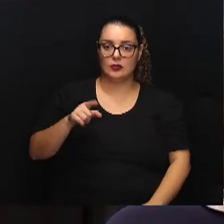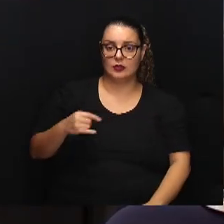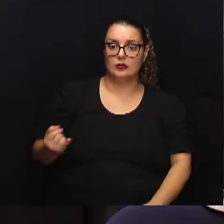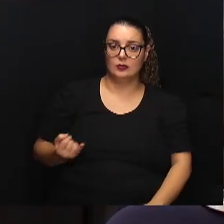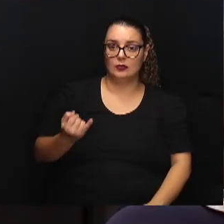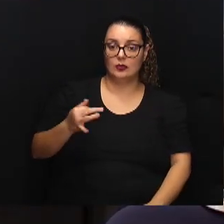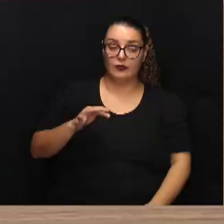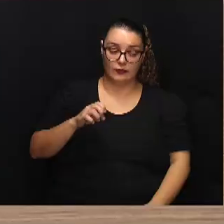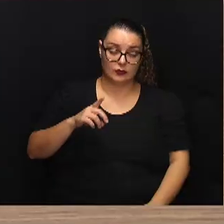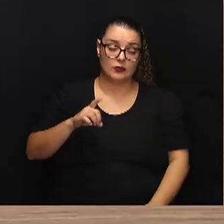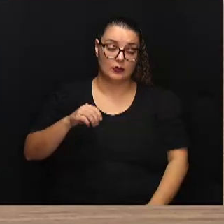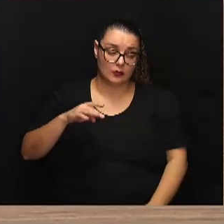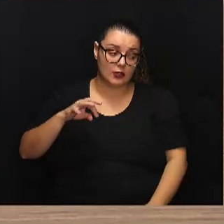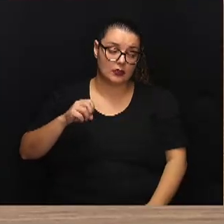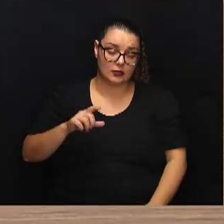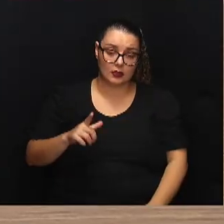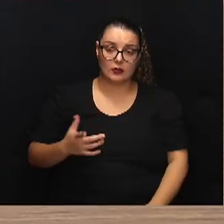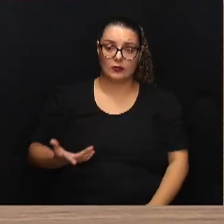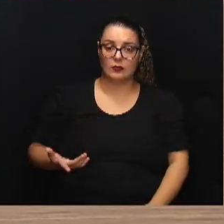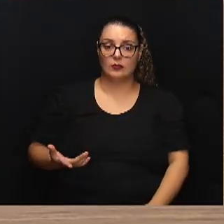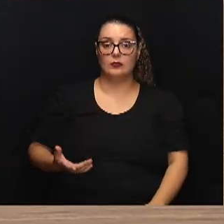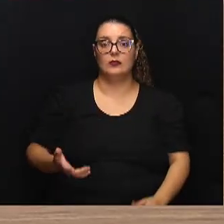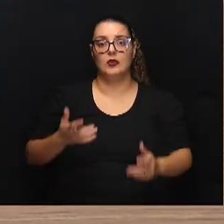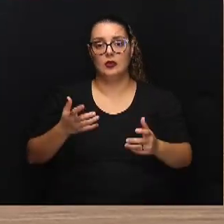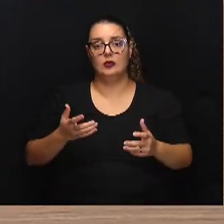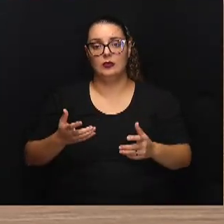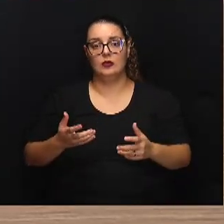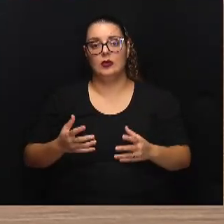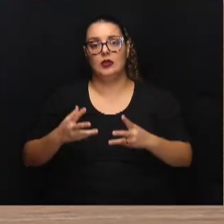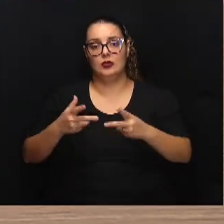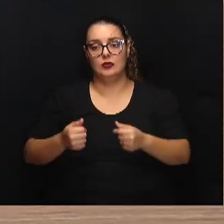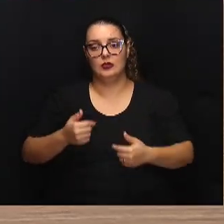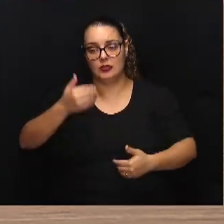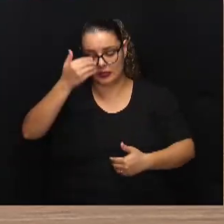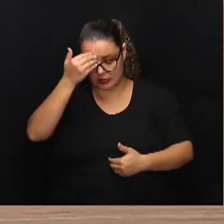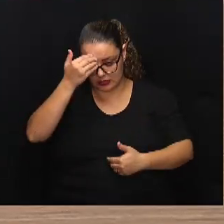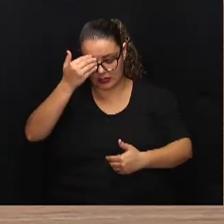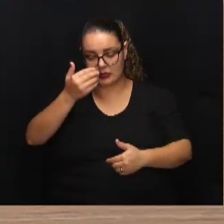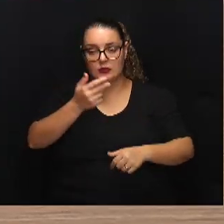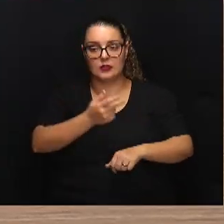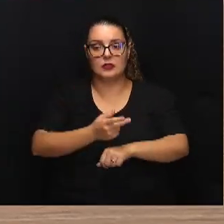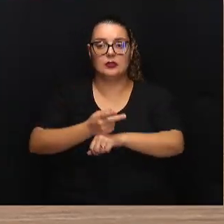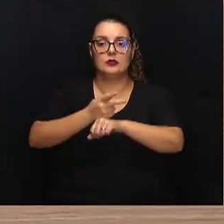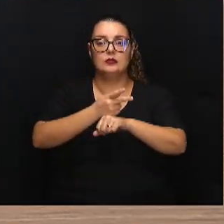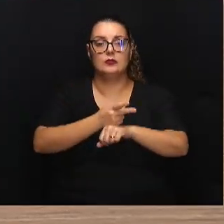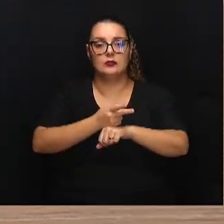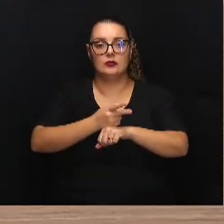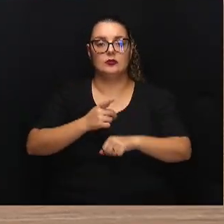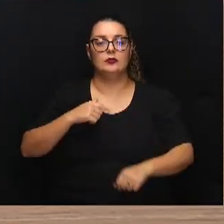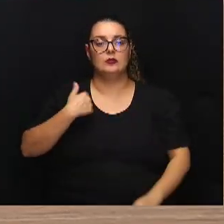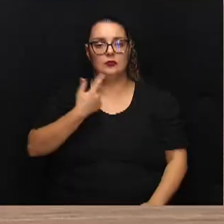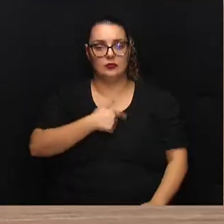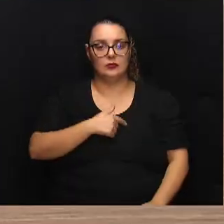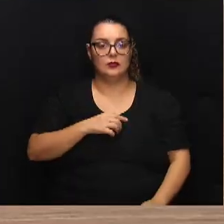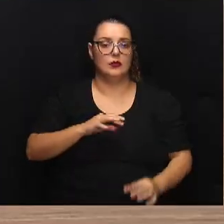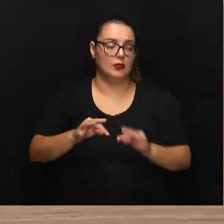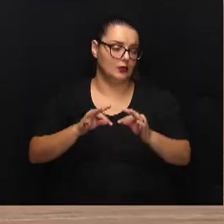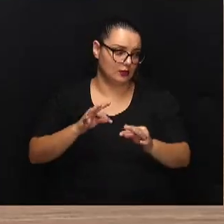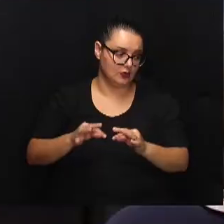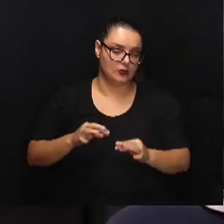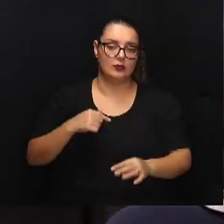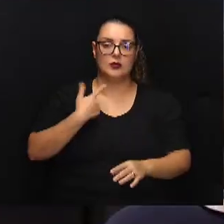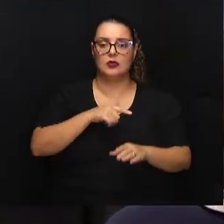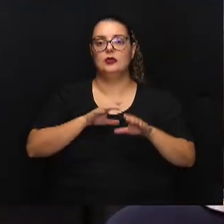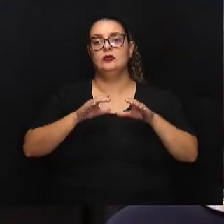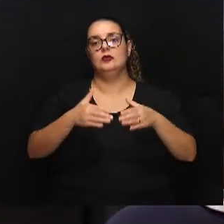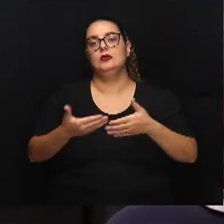até. Mas eu quero transferir esse agradecimento, essa premiação para os nossos técnicos, né, para a nossa equipe